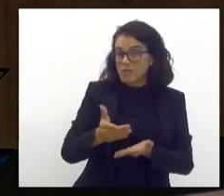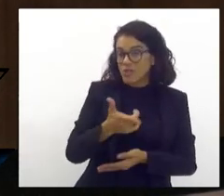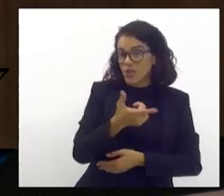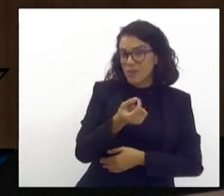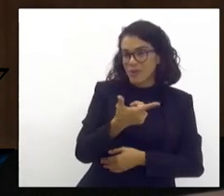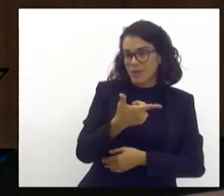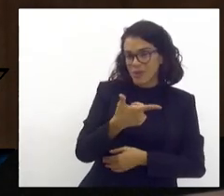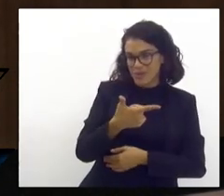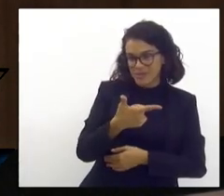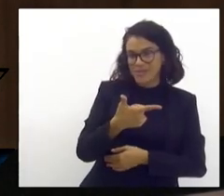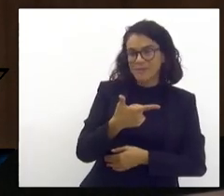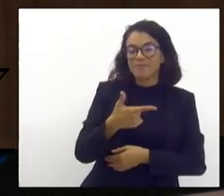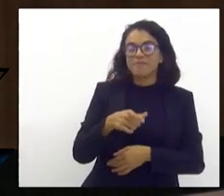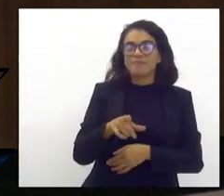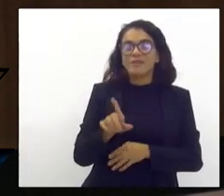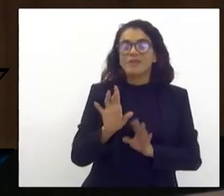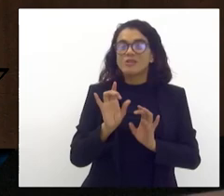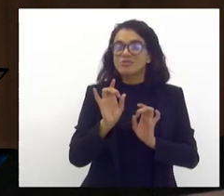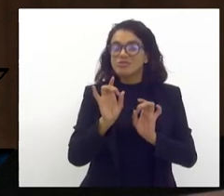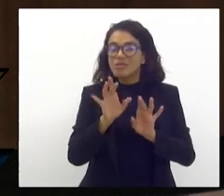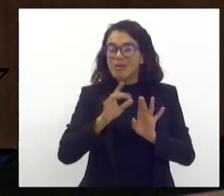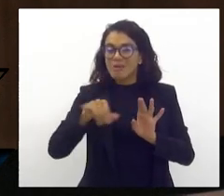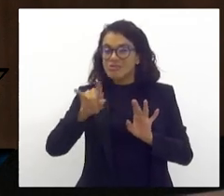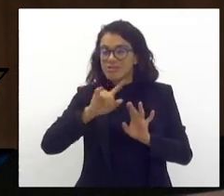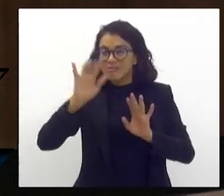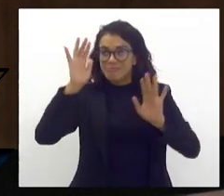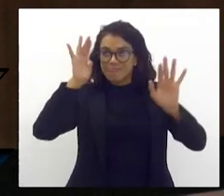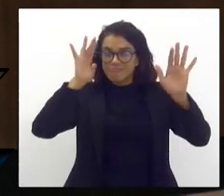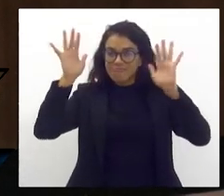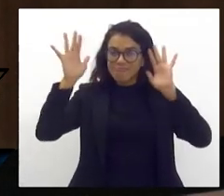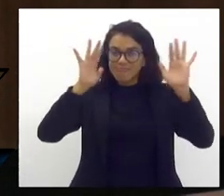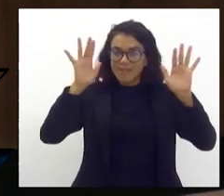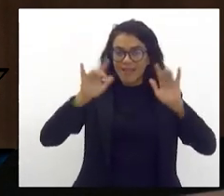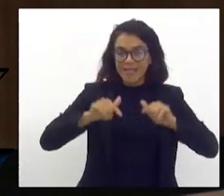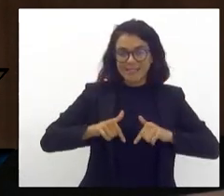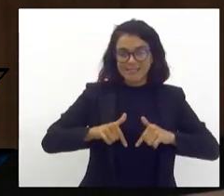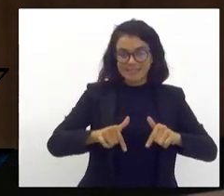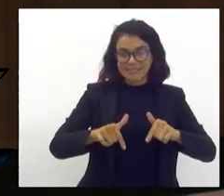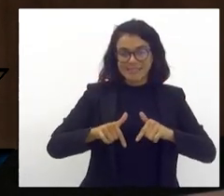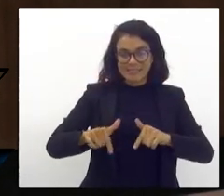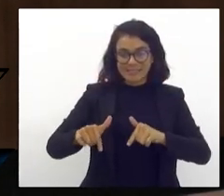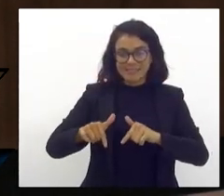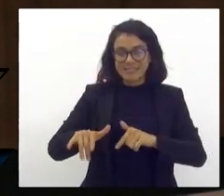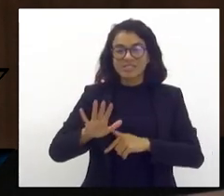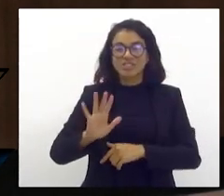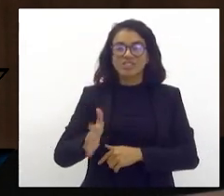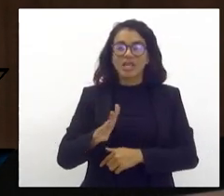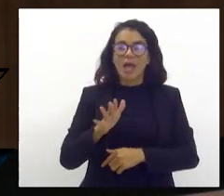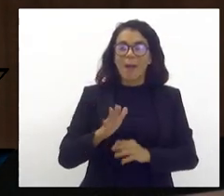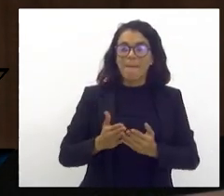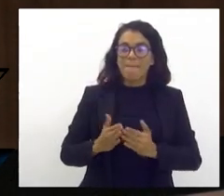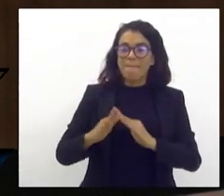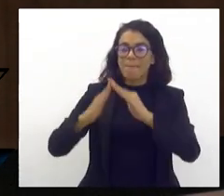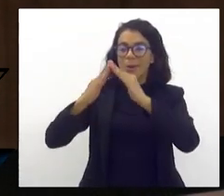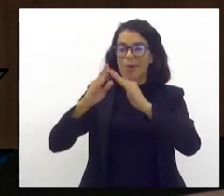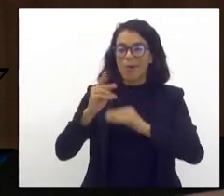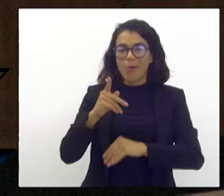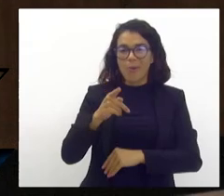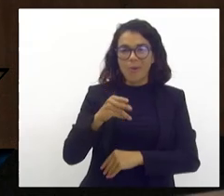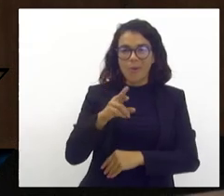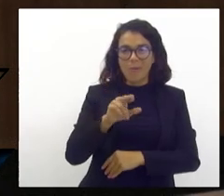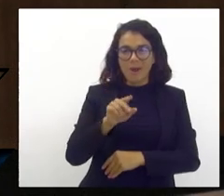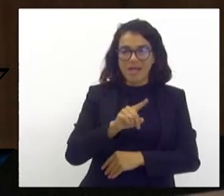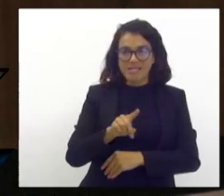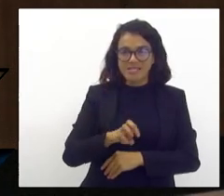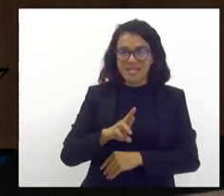2012. E só para a gente ter uma ideia, essa iniciativa já passou pelo Morro dos Prazeres,